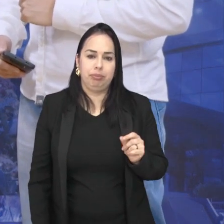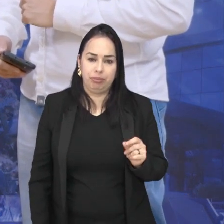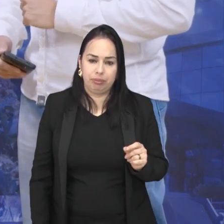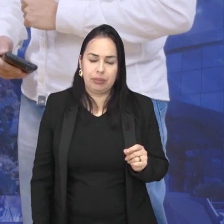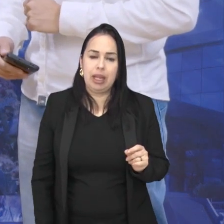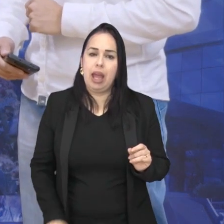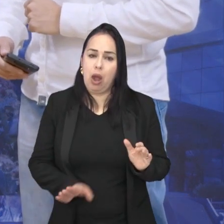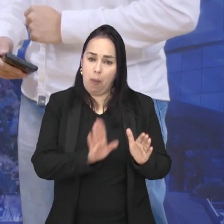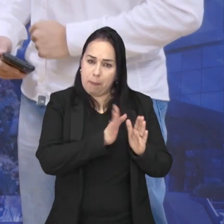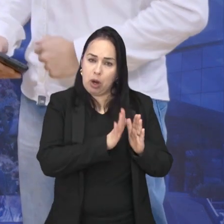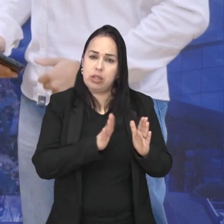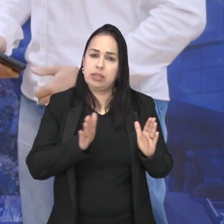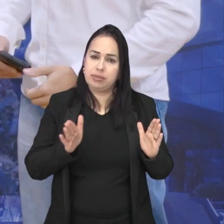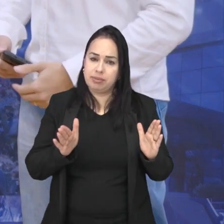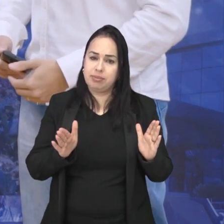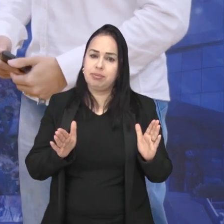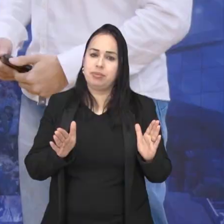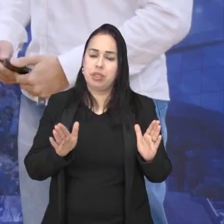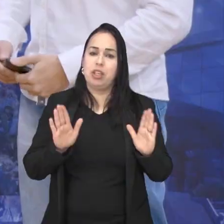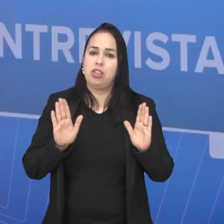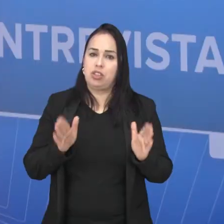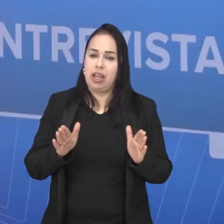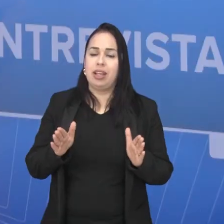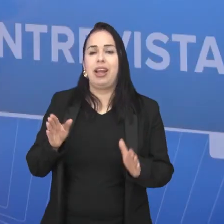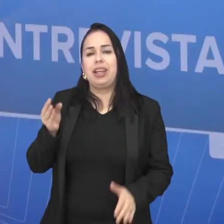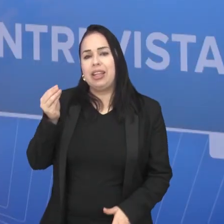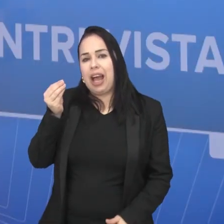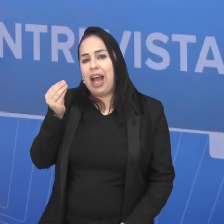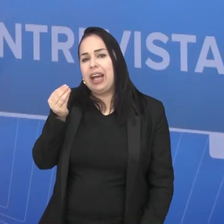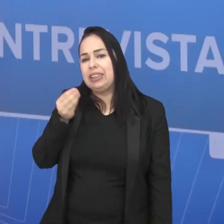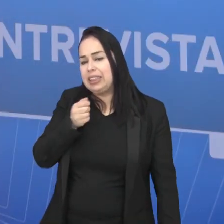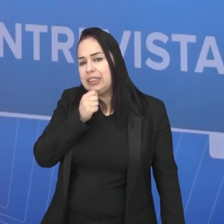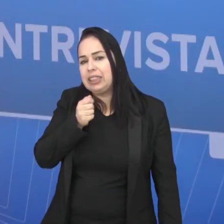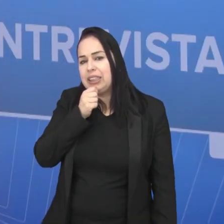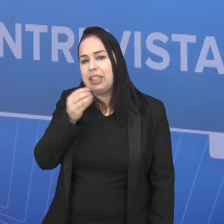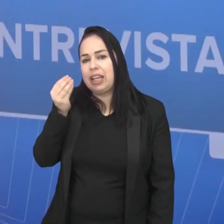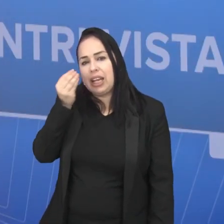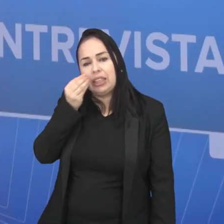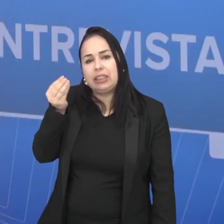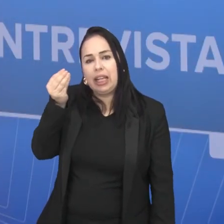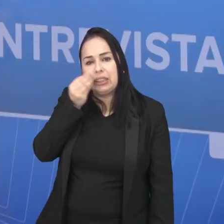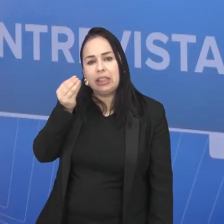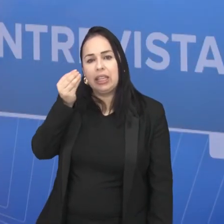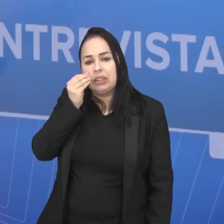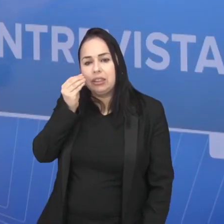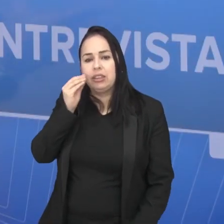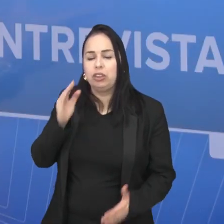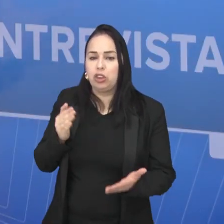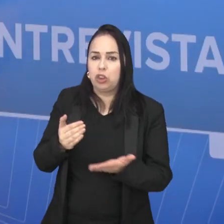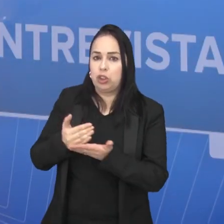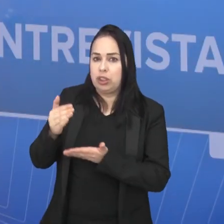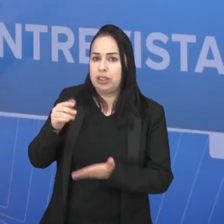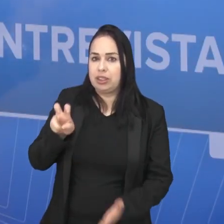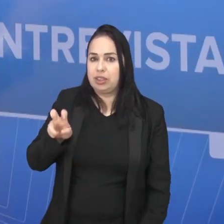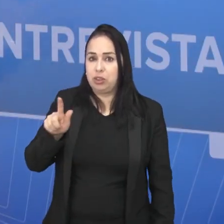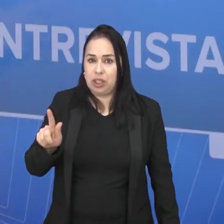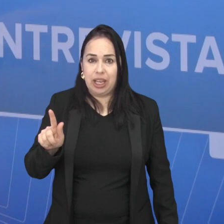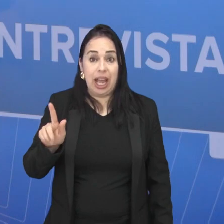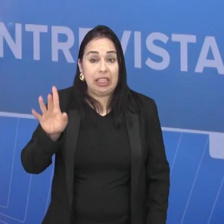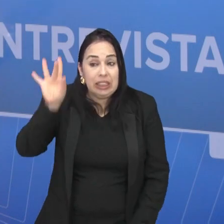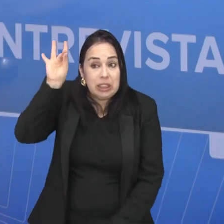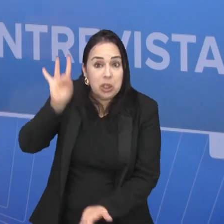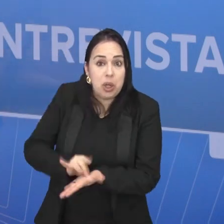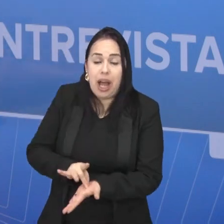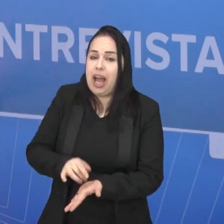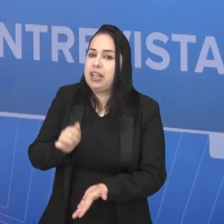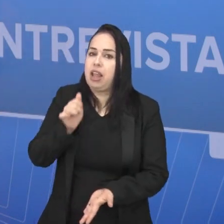aí é todo um processo, né? Ele está em implantação ainda. De início existe o 5G que não